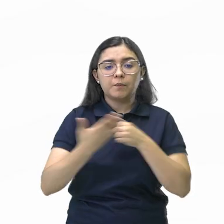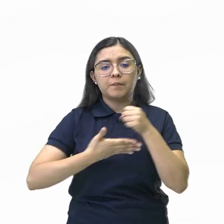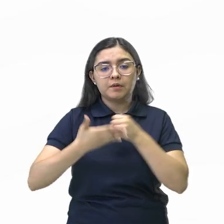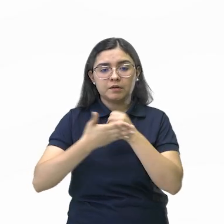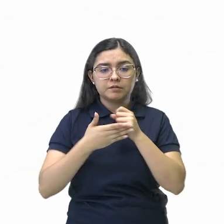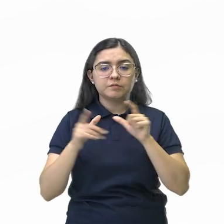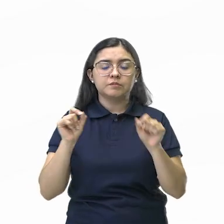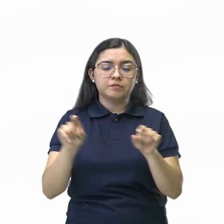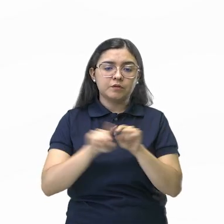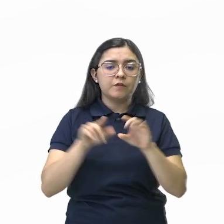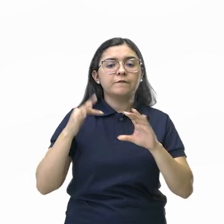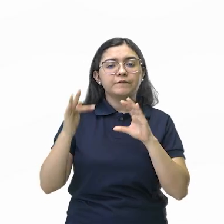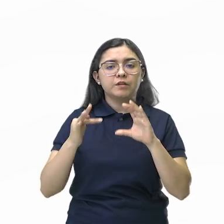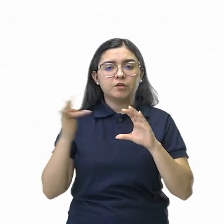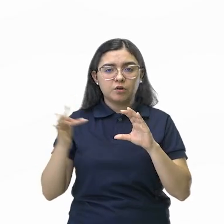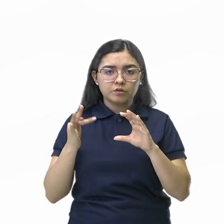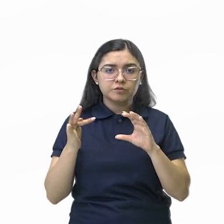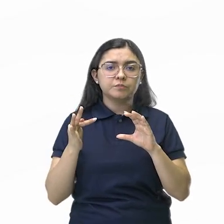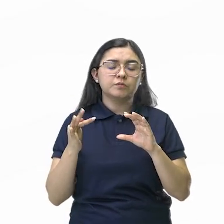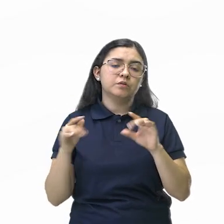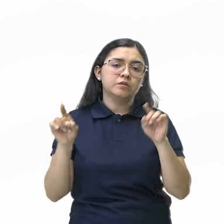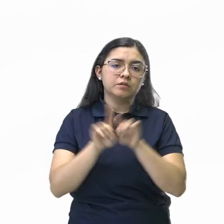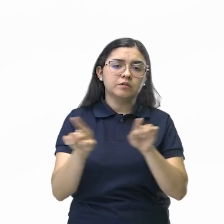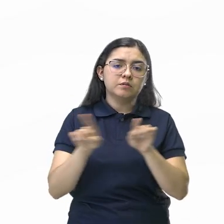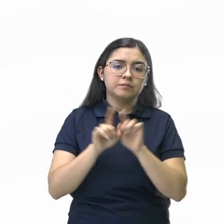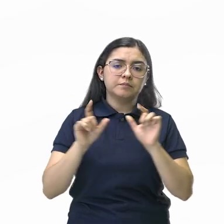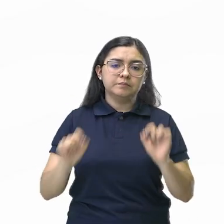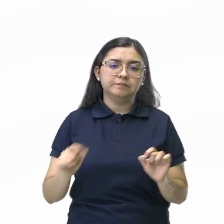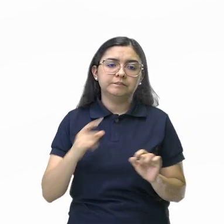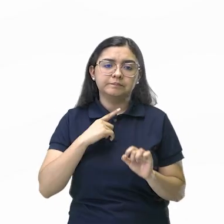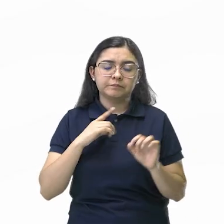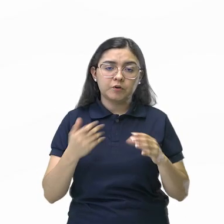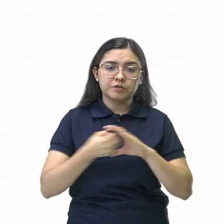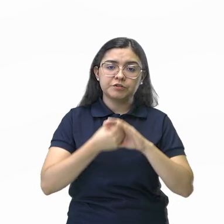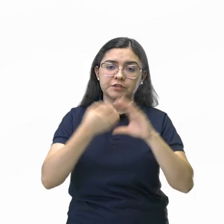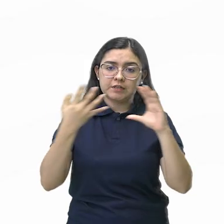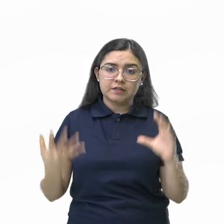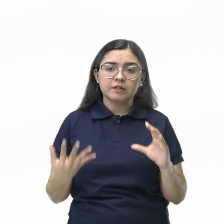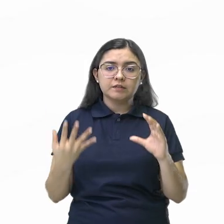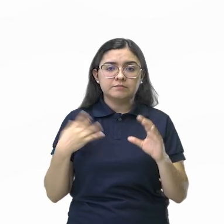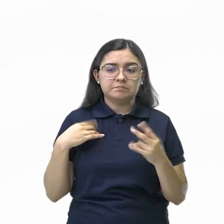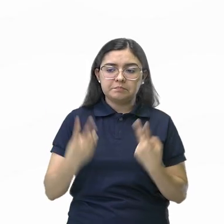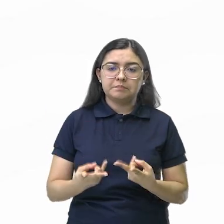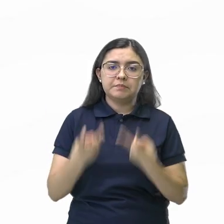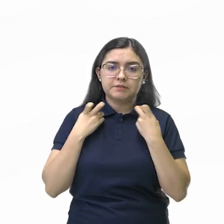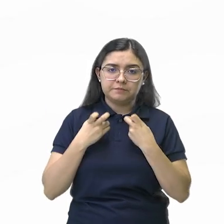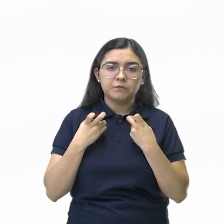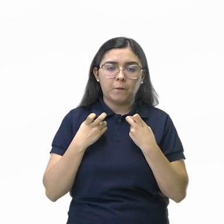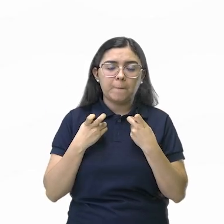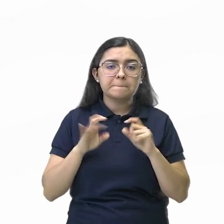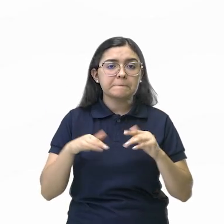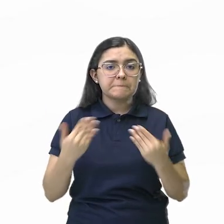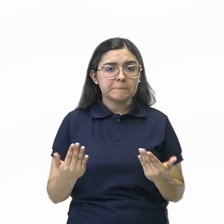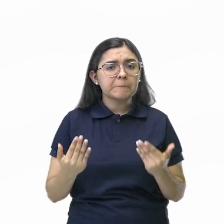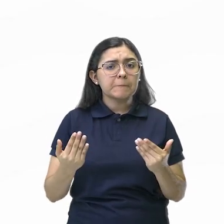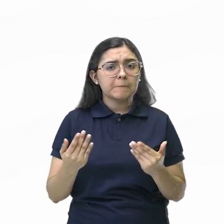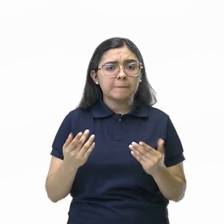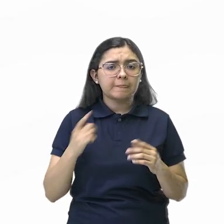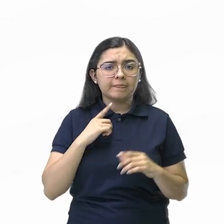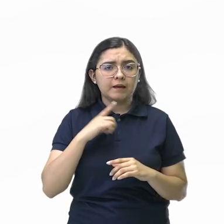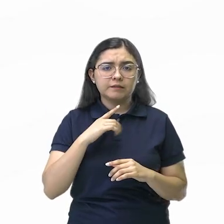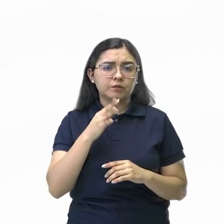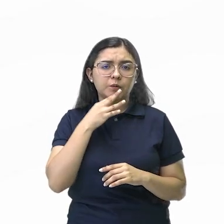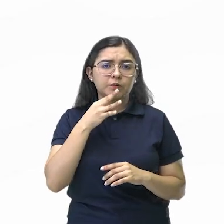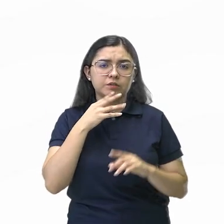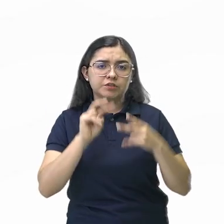em fenótipos, ou seja, o cruzamento deles com base nas características visíveis. E isso ainda sem o